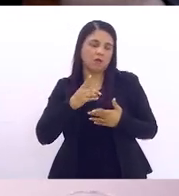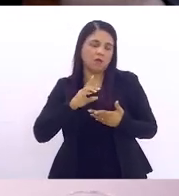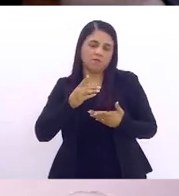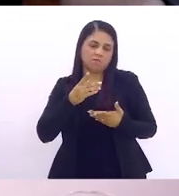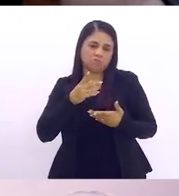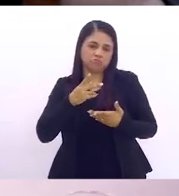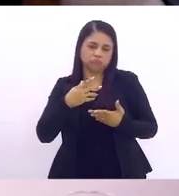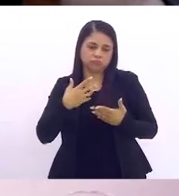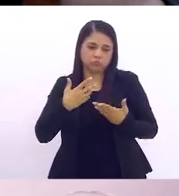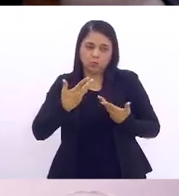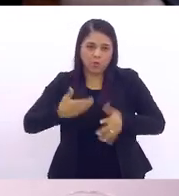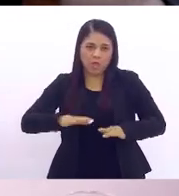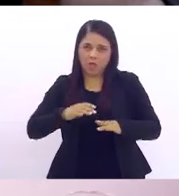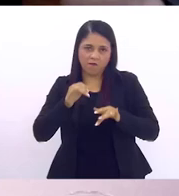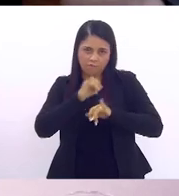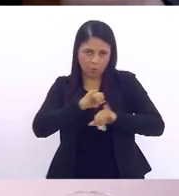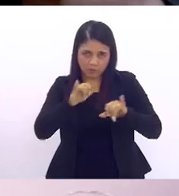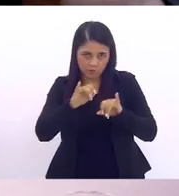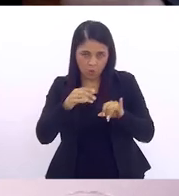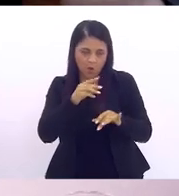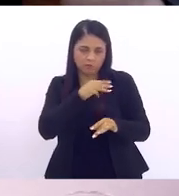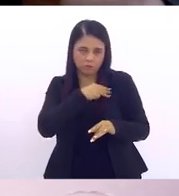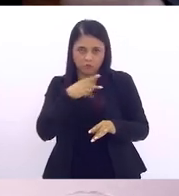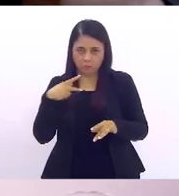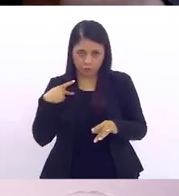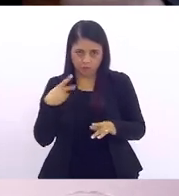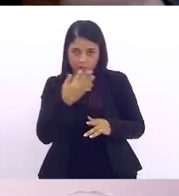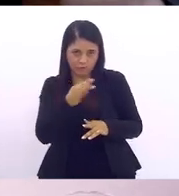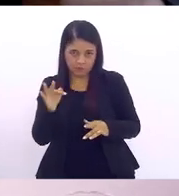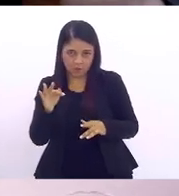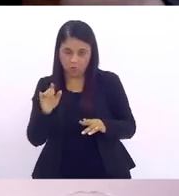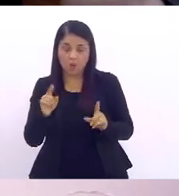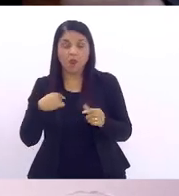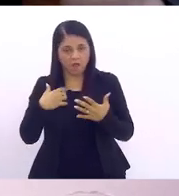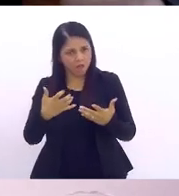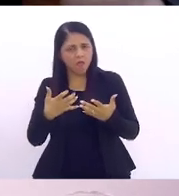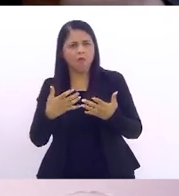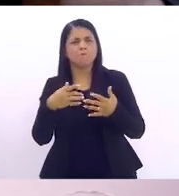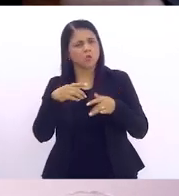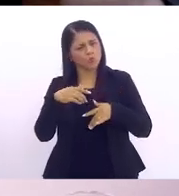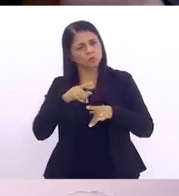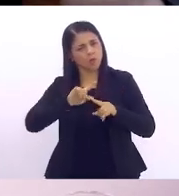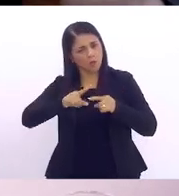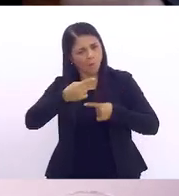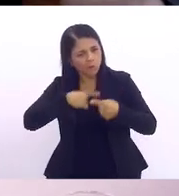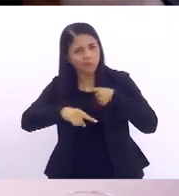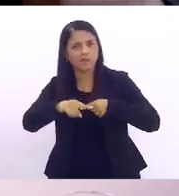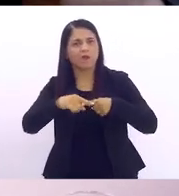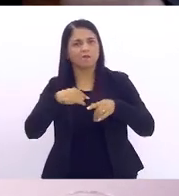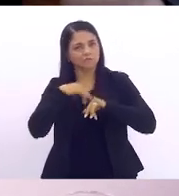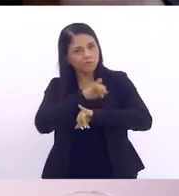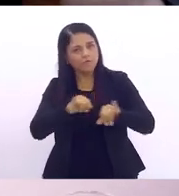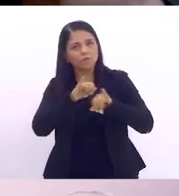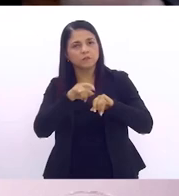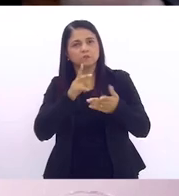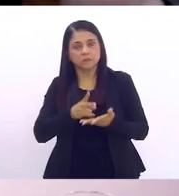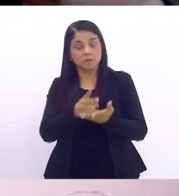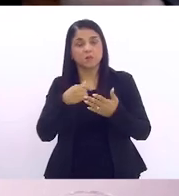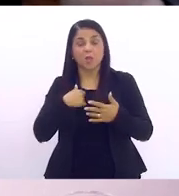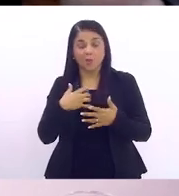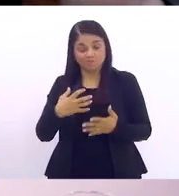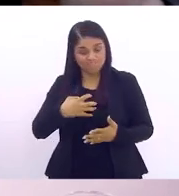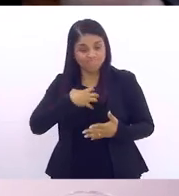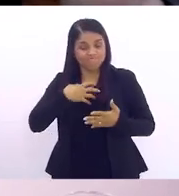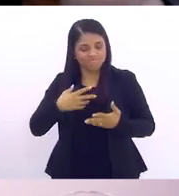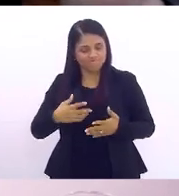Público Federal eh mas a minha percepção que eu posso estar de novo equivocado eu tô com a